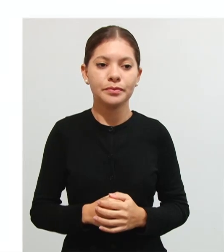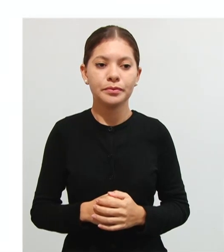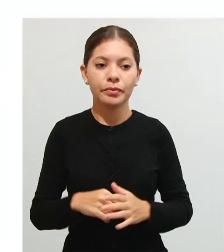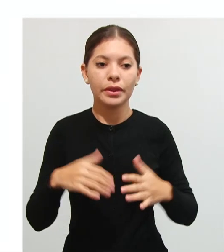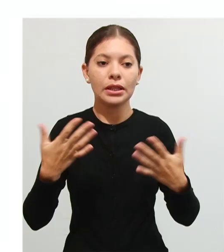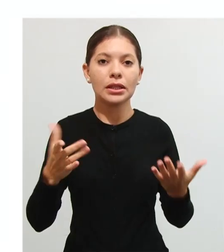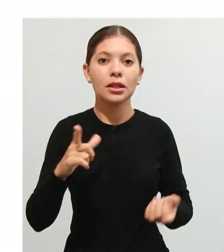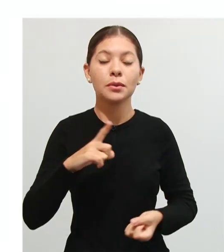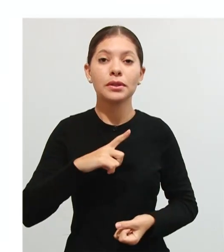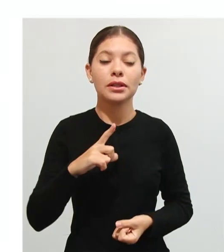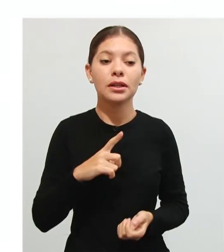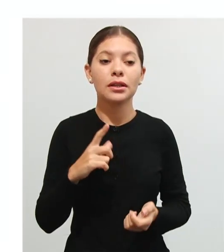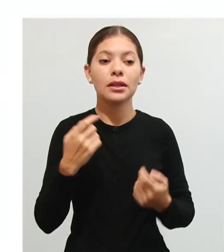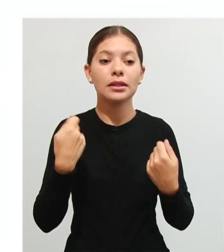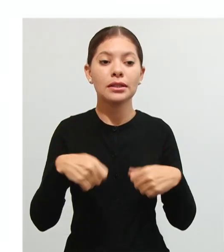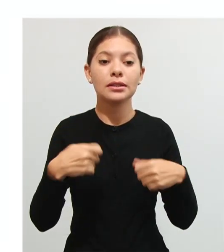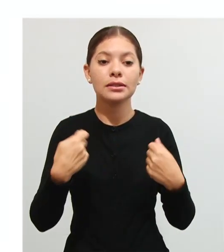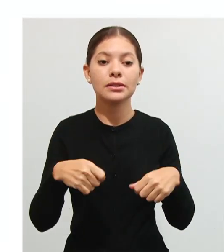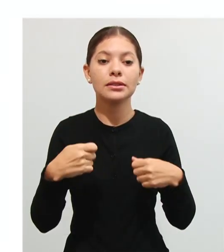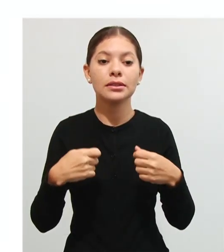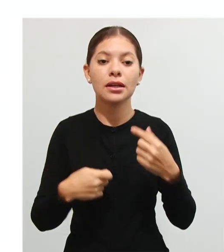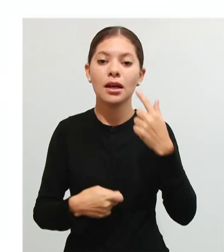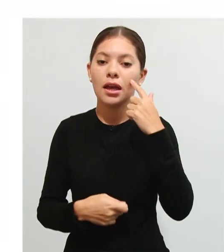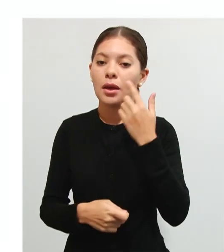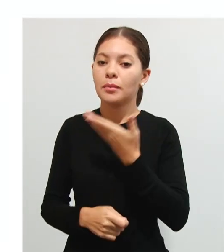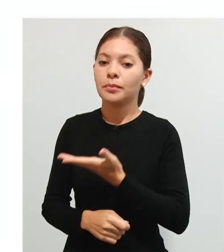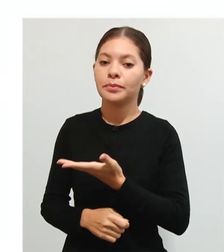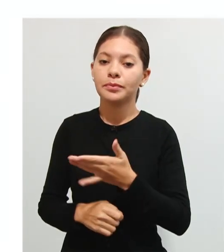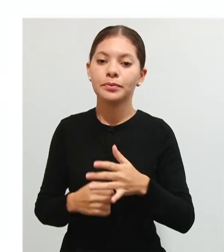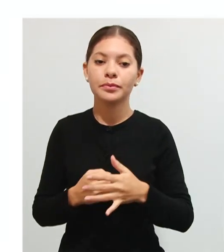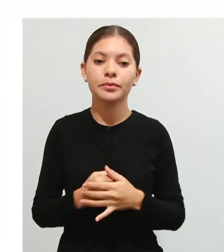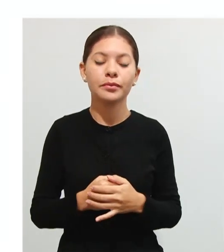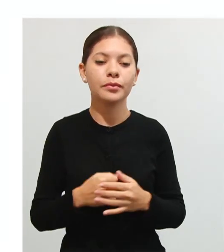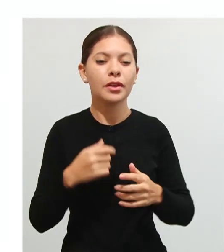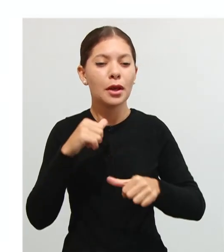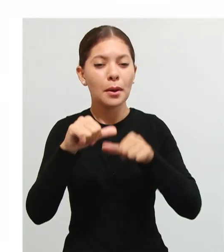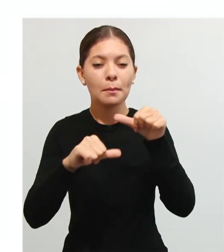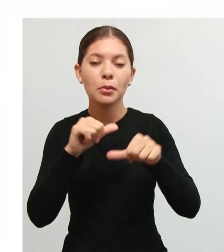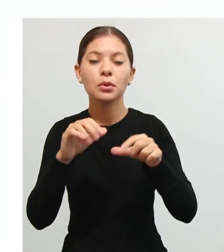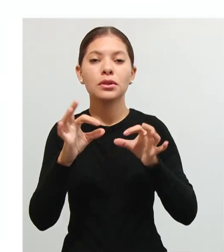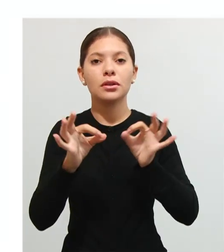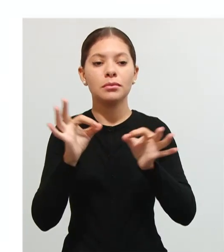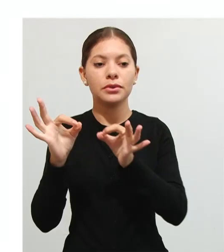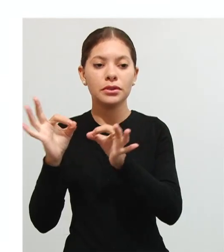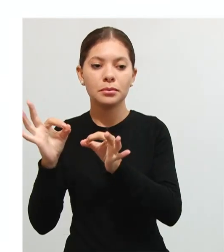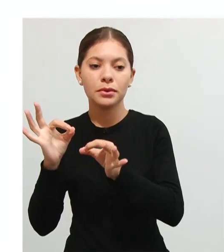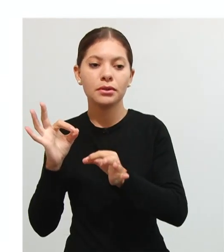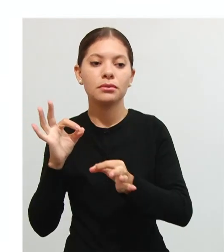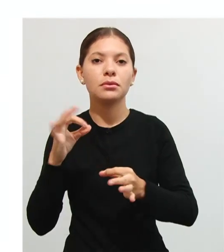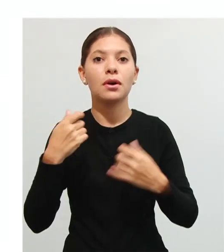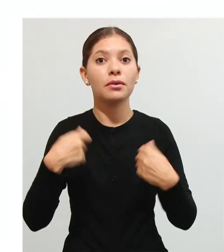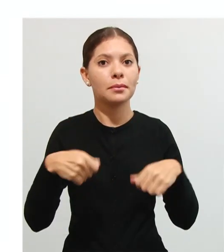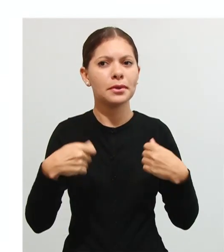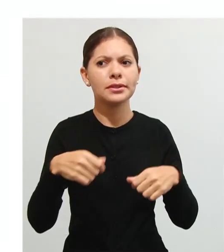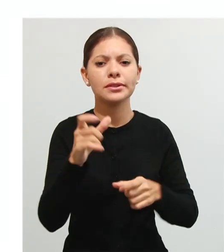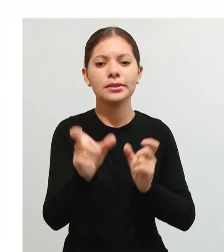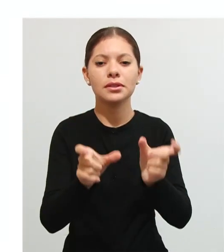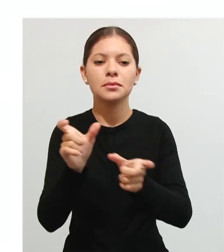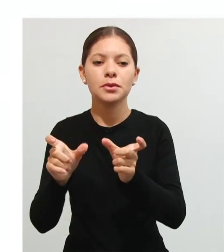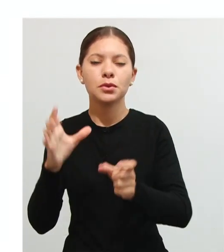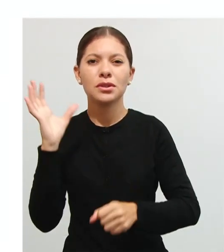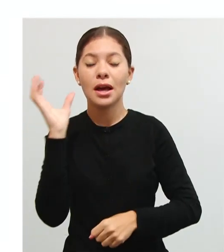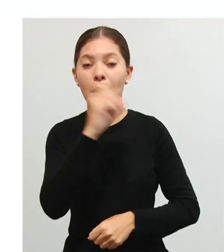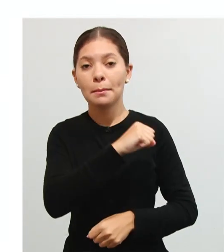Então, nós temos aí a necessidade de adaptar o planejamento às necessidades das pessoas, à realidade das pessoas, rapidez